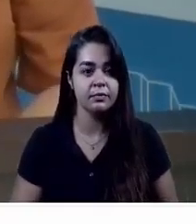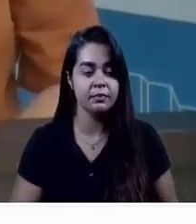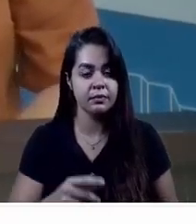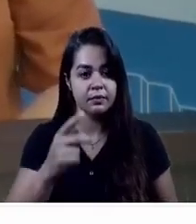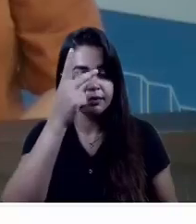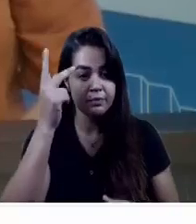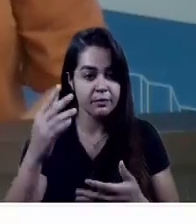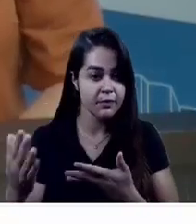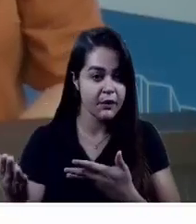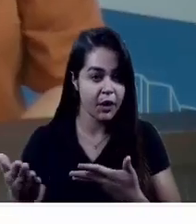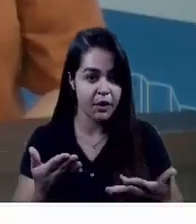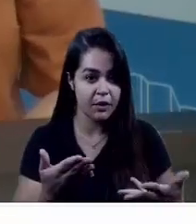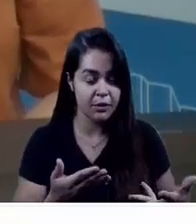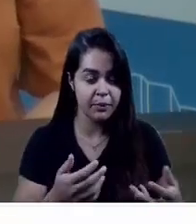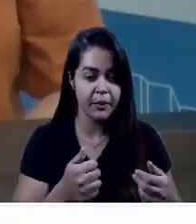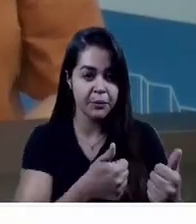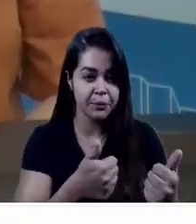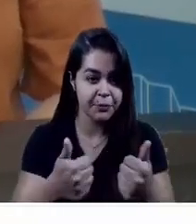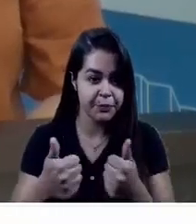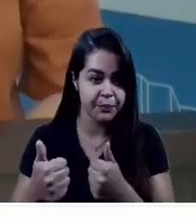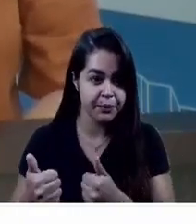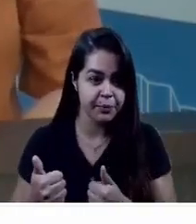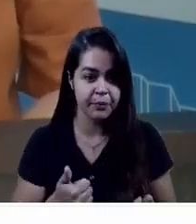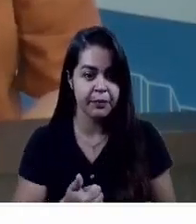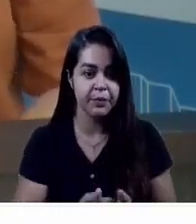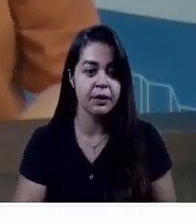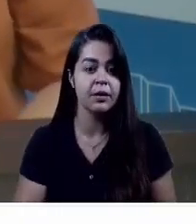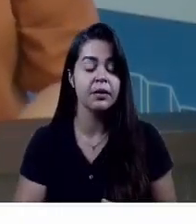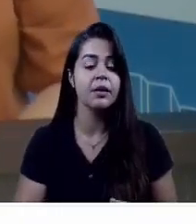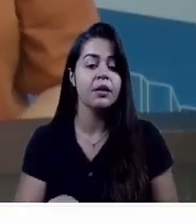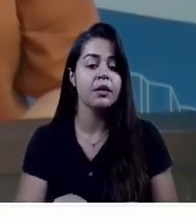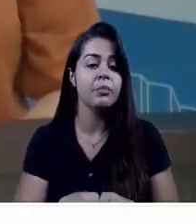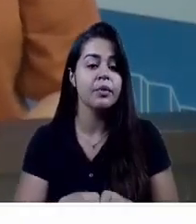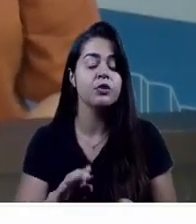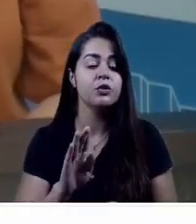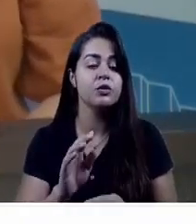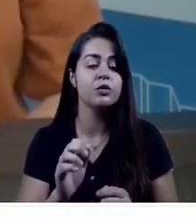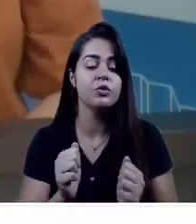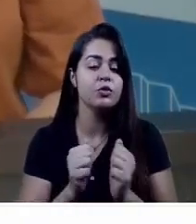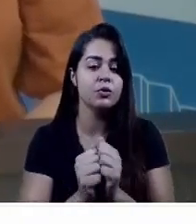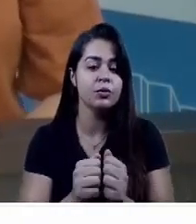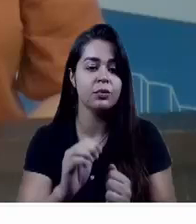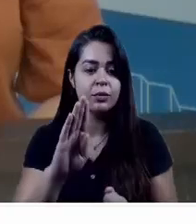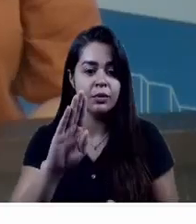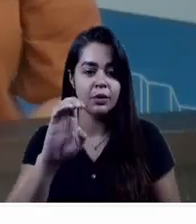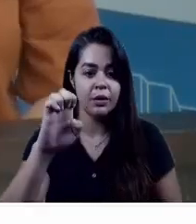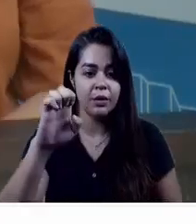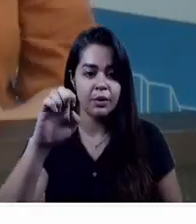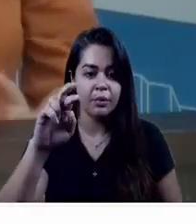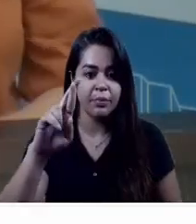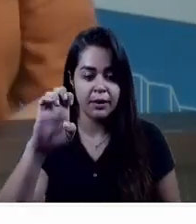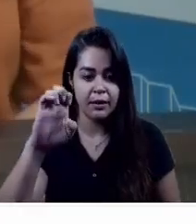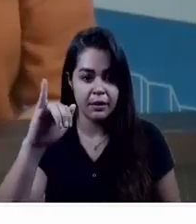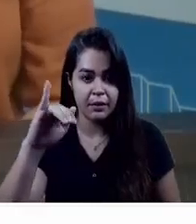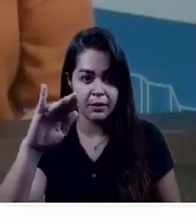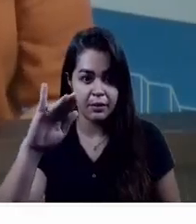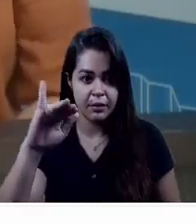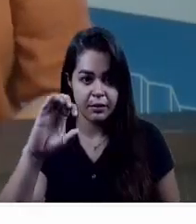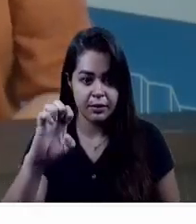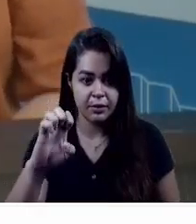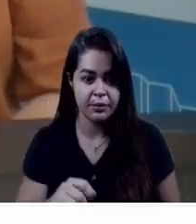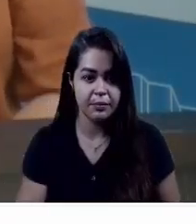ajuda a disseminar a clínica escola do autista pelo Brasil inteiro. E a gente foi lá beber nessa fonte, que